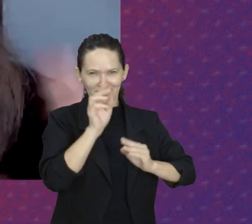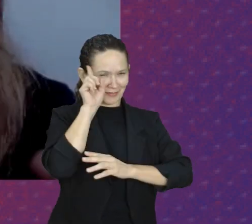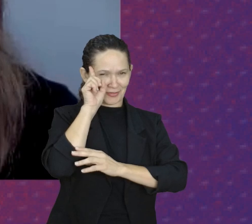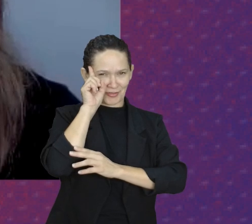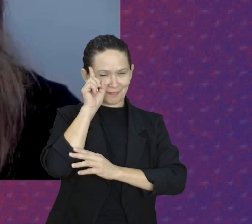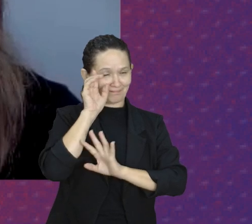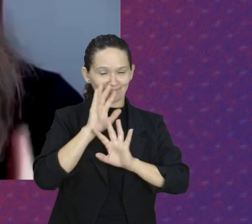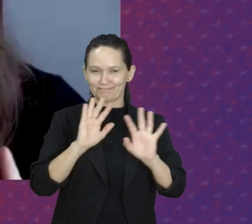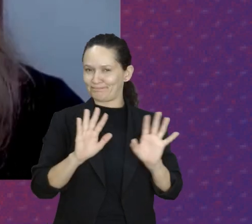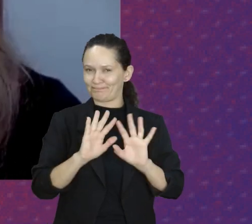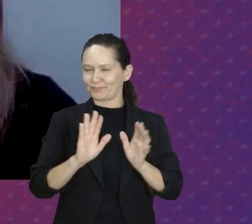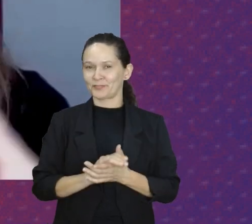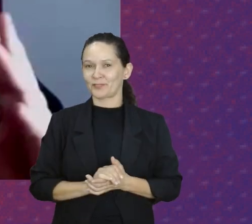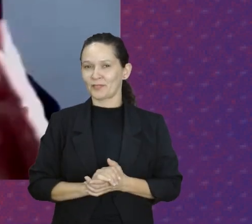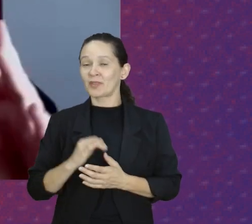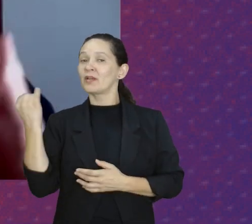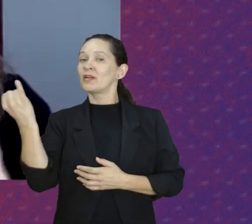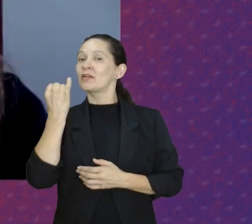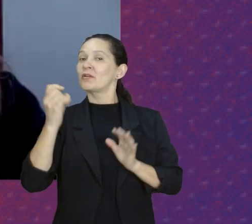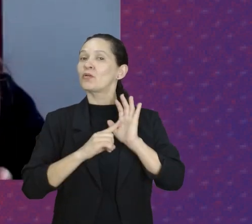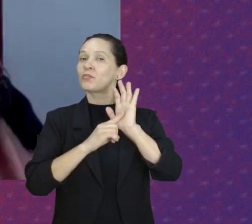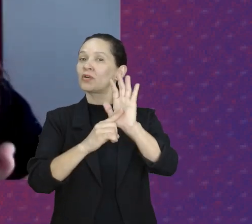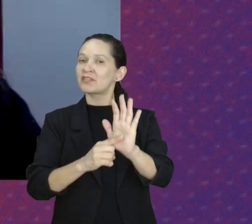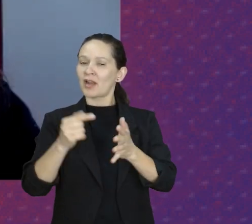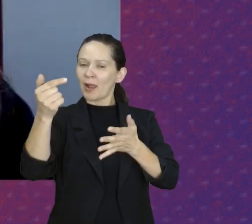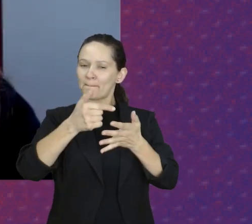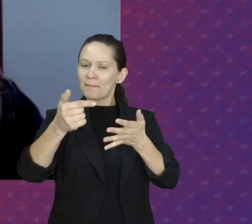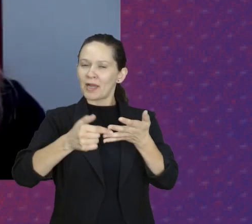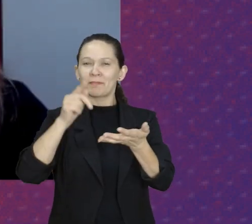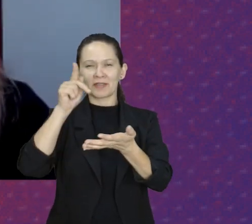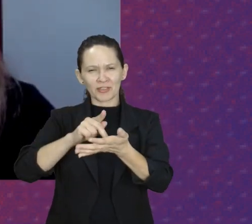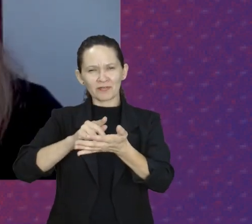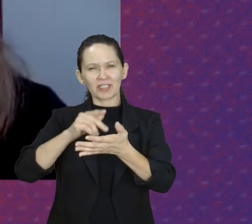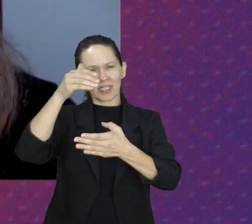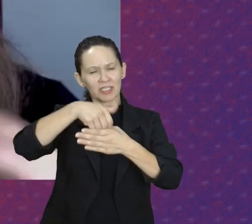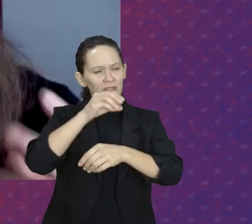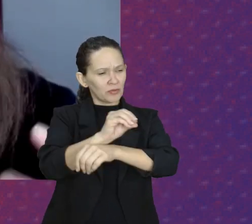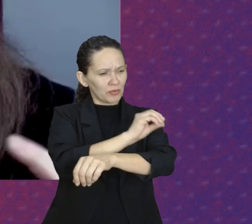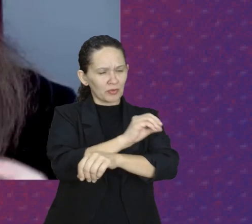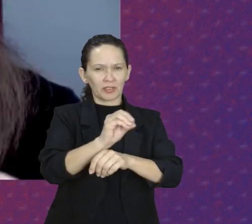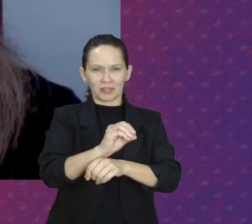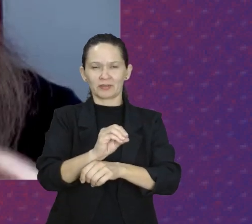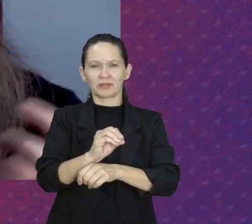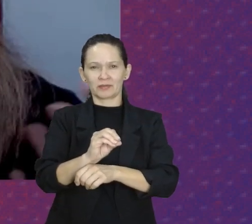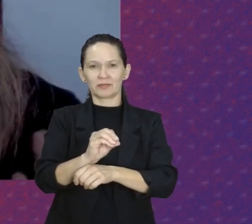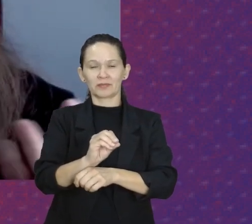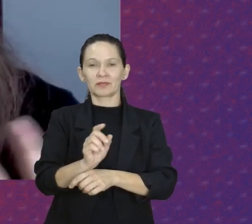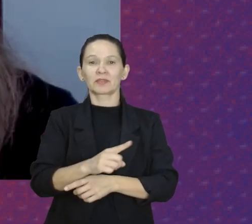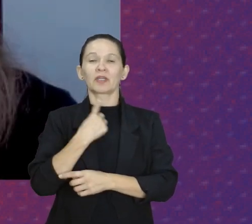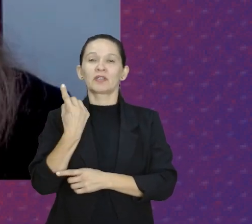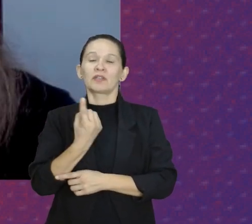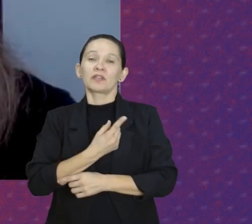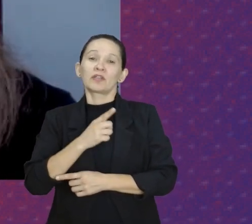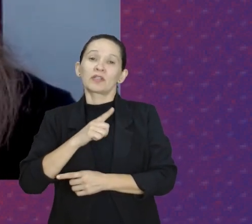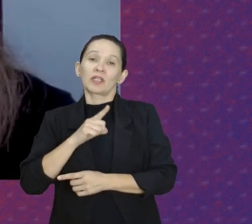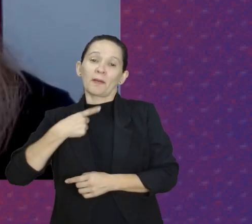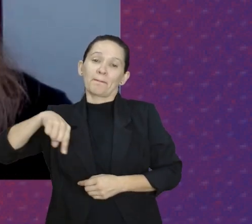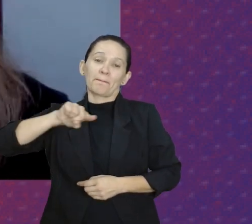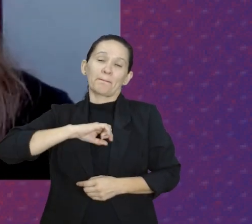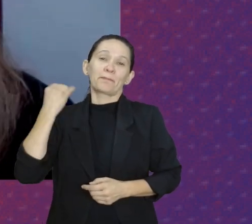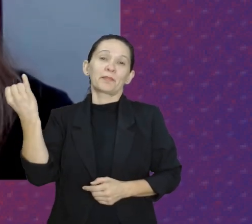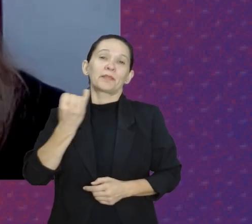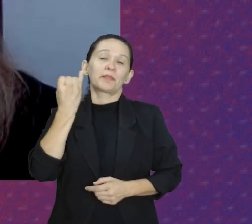que uma questão importante é que a gente fala dessas coisas concretas do cuidado, e aí para nós é muito